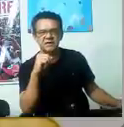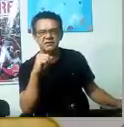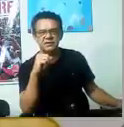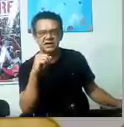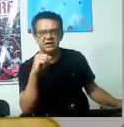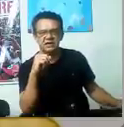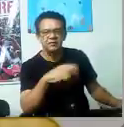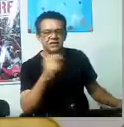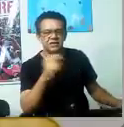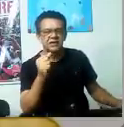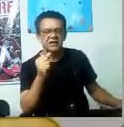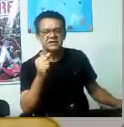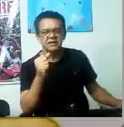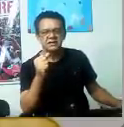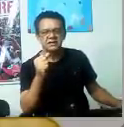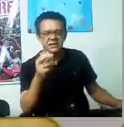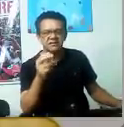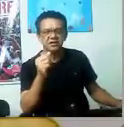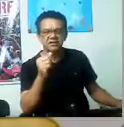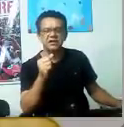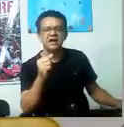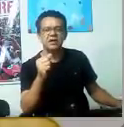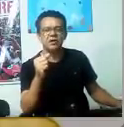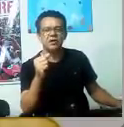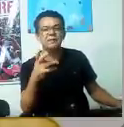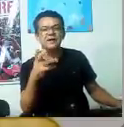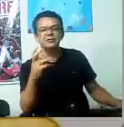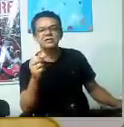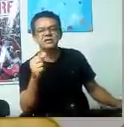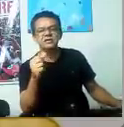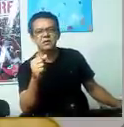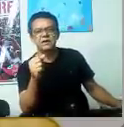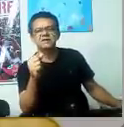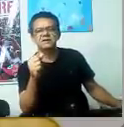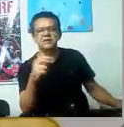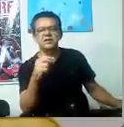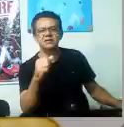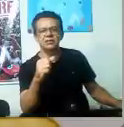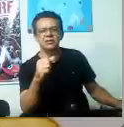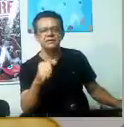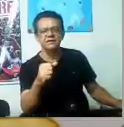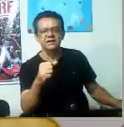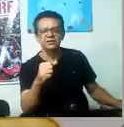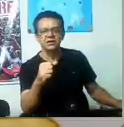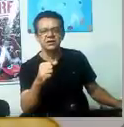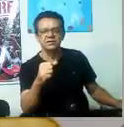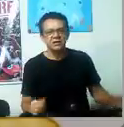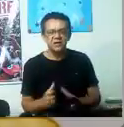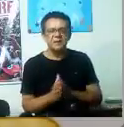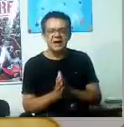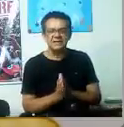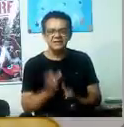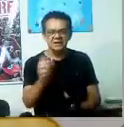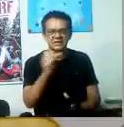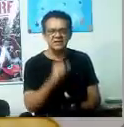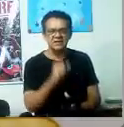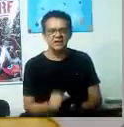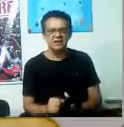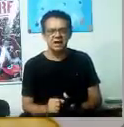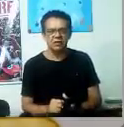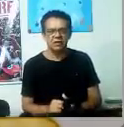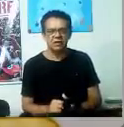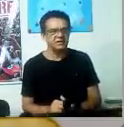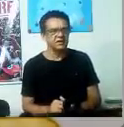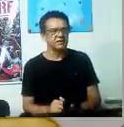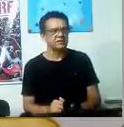eu gostaria de pedir a você Por gentileza, se inscreva em nosso canal, aperte o sininho para receber nossas notificações E passe esse